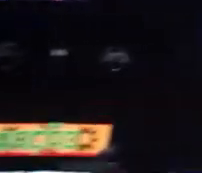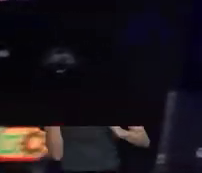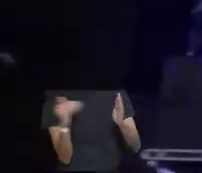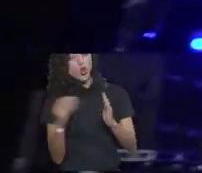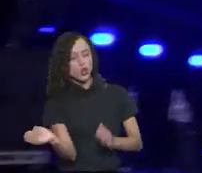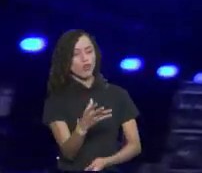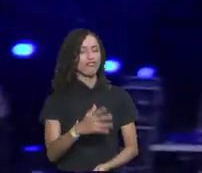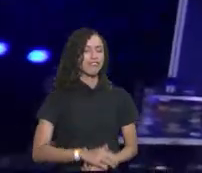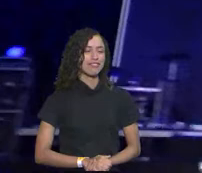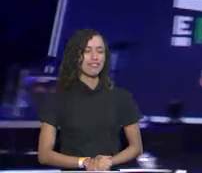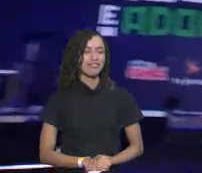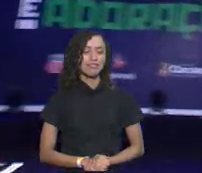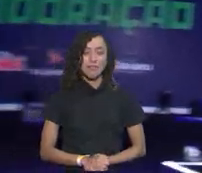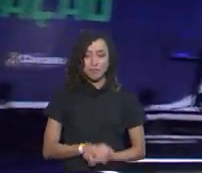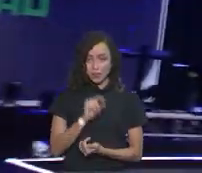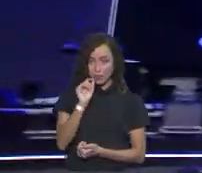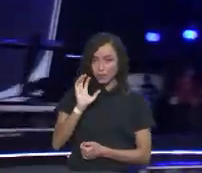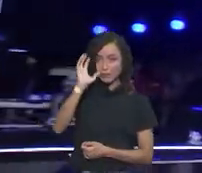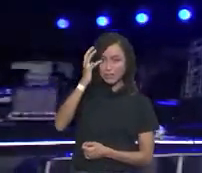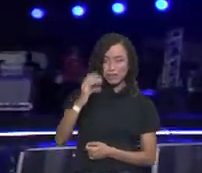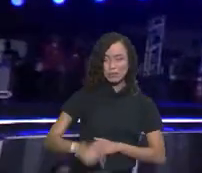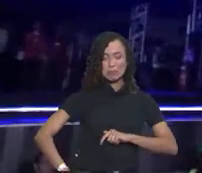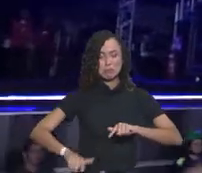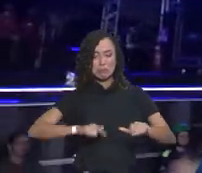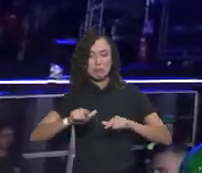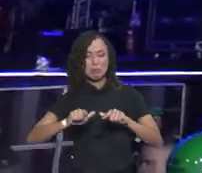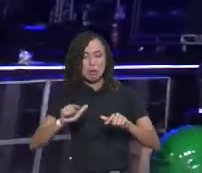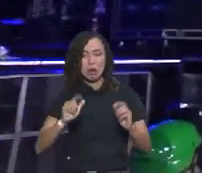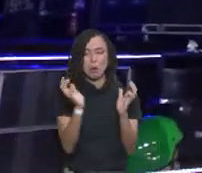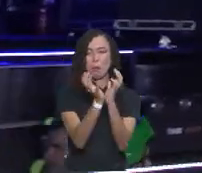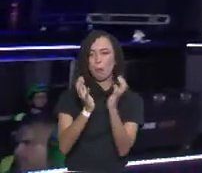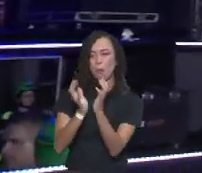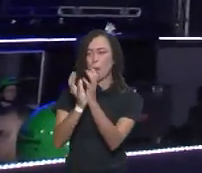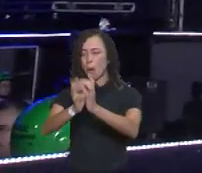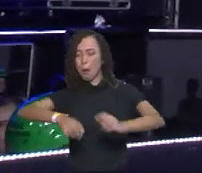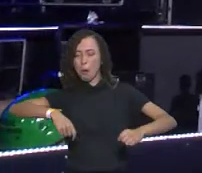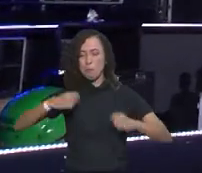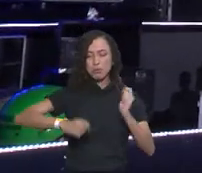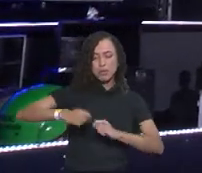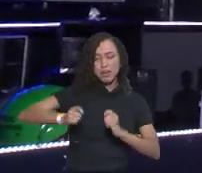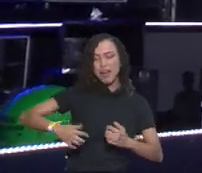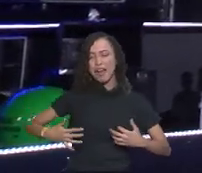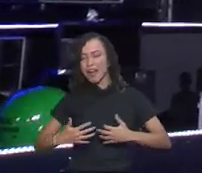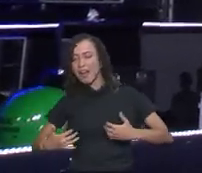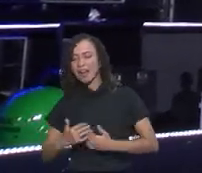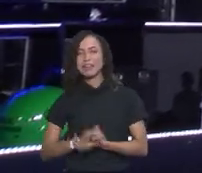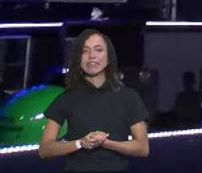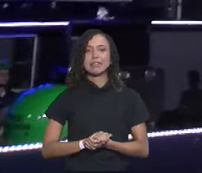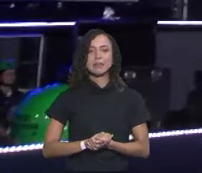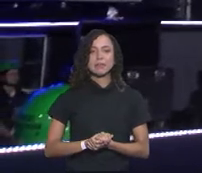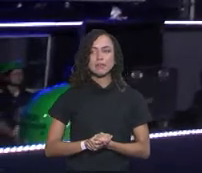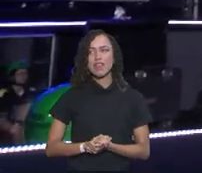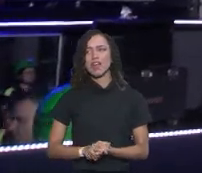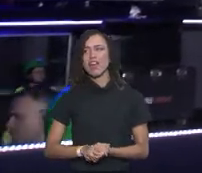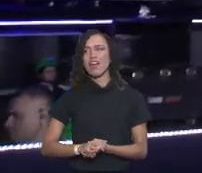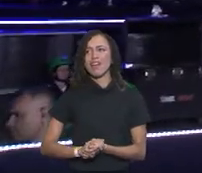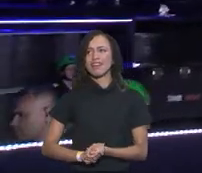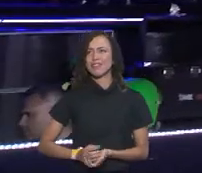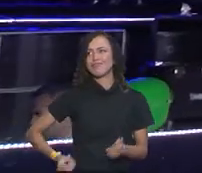que aconteceu trabalhei com grandes bandas a gente passou aqui várias vezes e certa vez